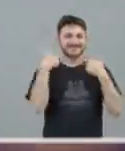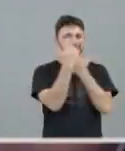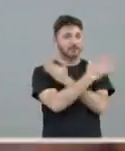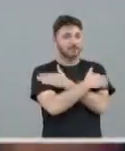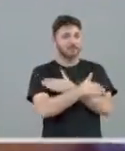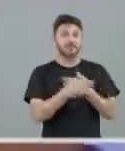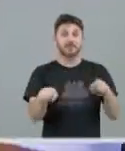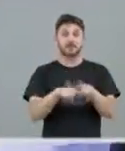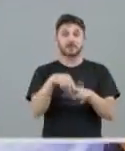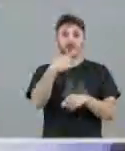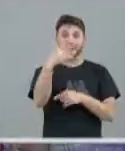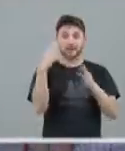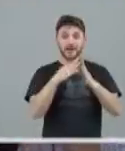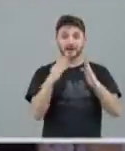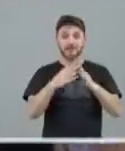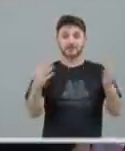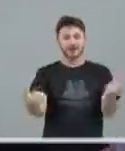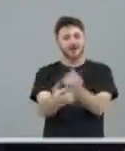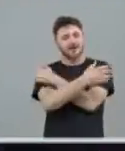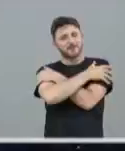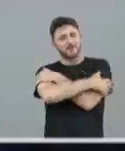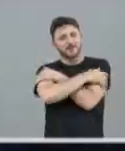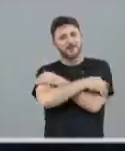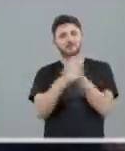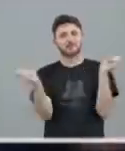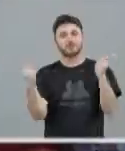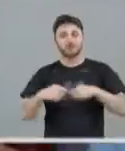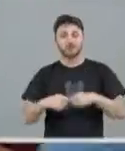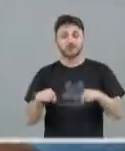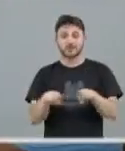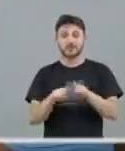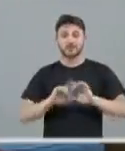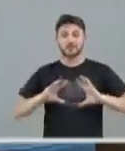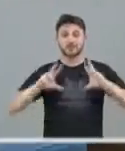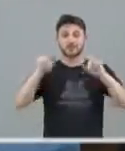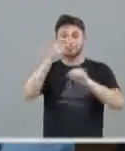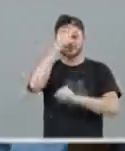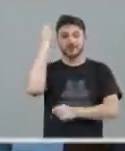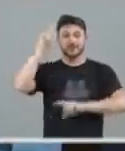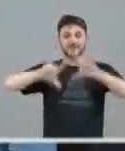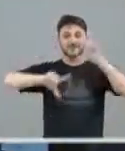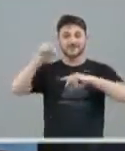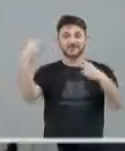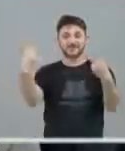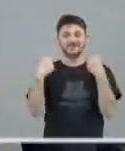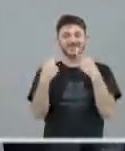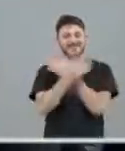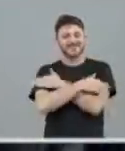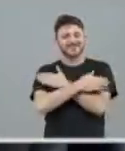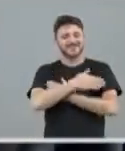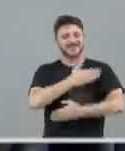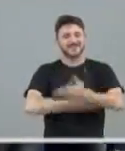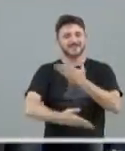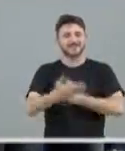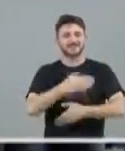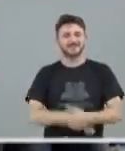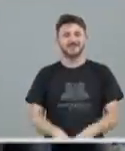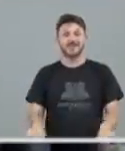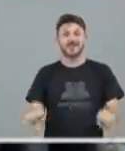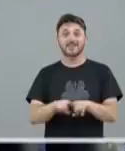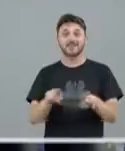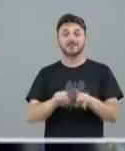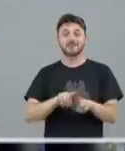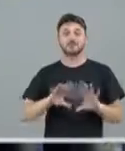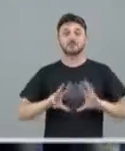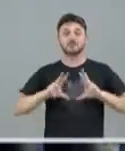em casa, abraça quem tá juntinho com você aí no sofá. Isso. Abraça ele, ele precisa. O